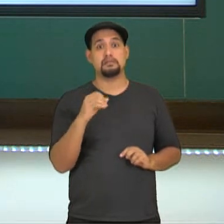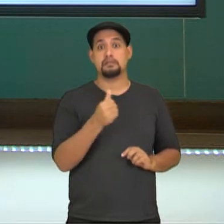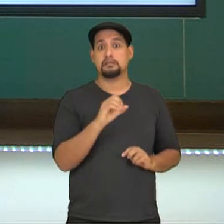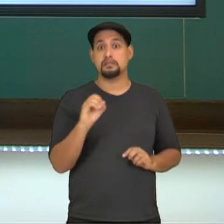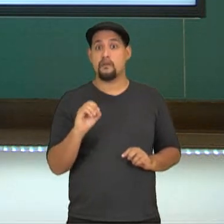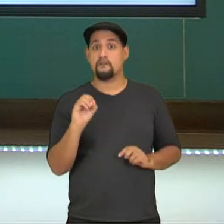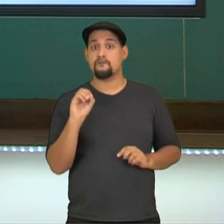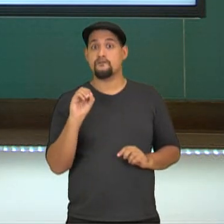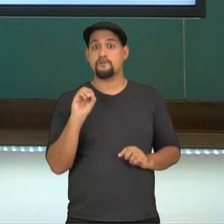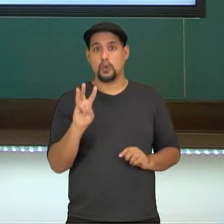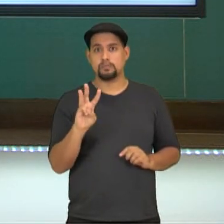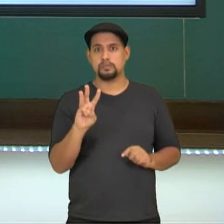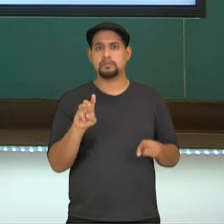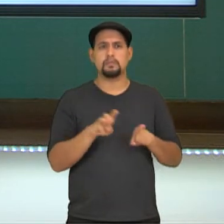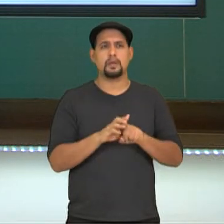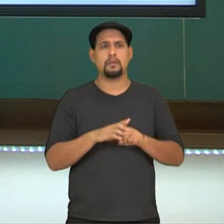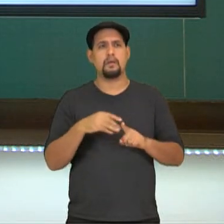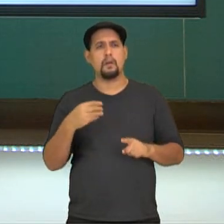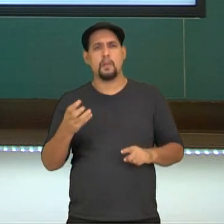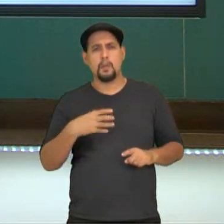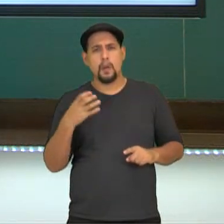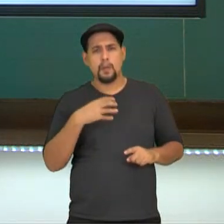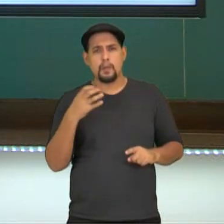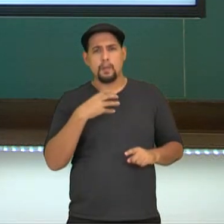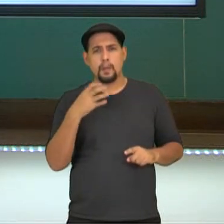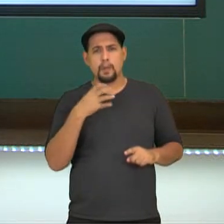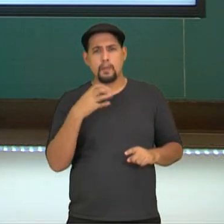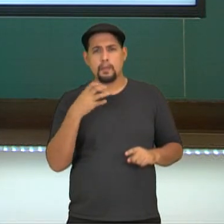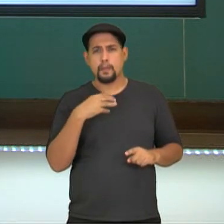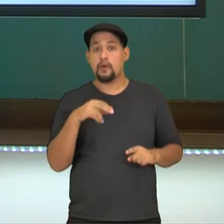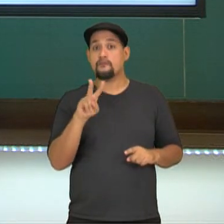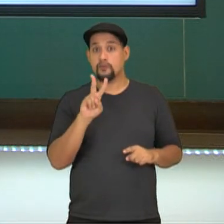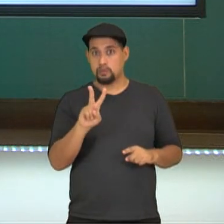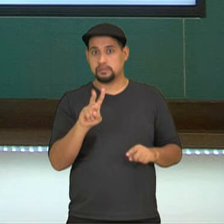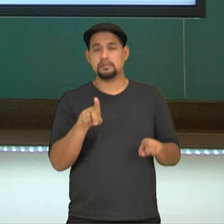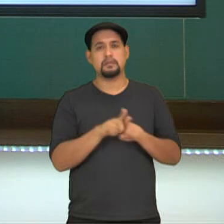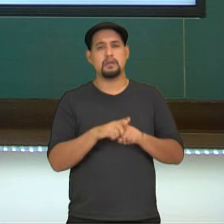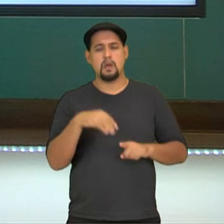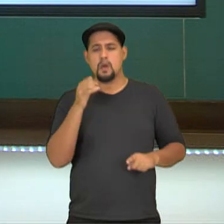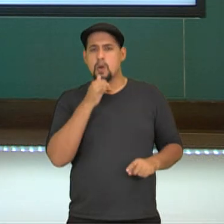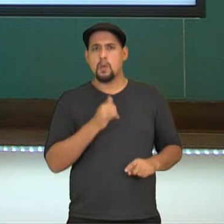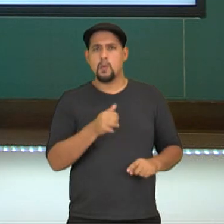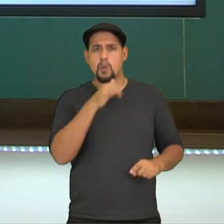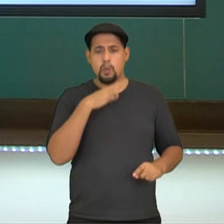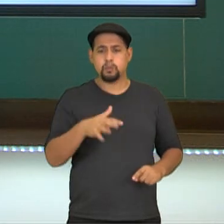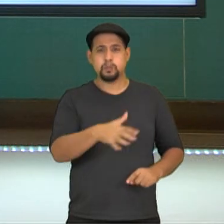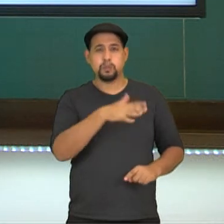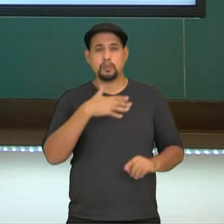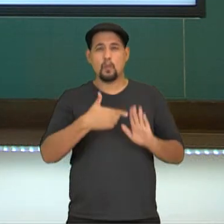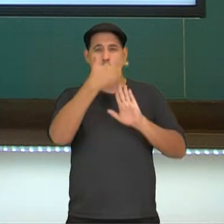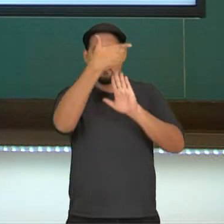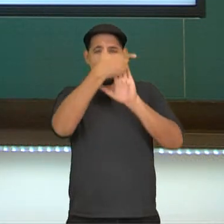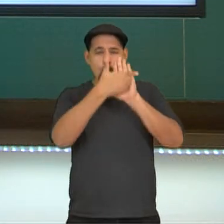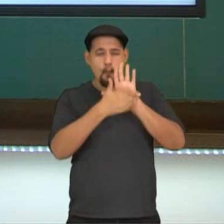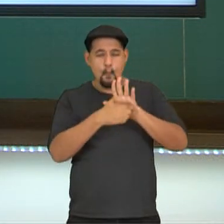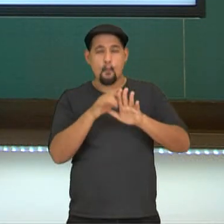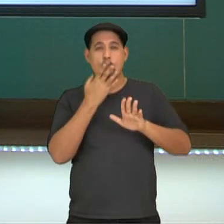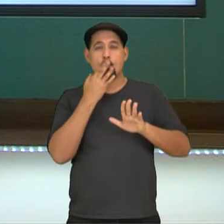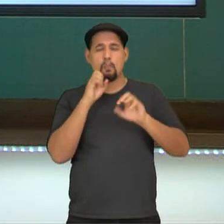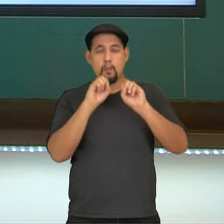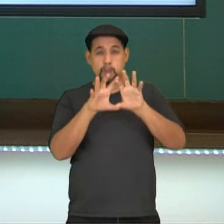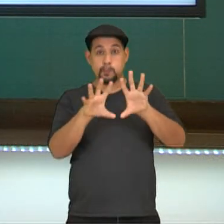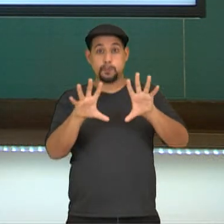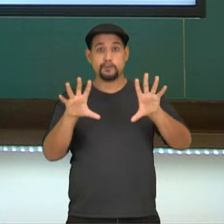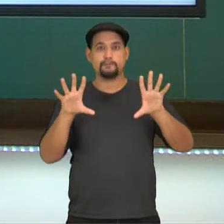tá? Para acelerar esses feixes de elétrons. Quanto mais acelerado, mais energia vai ter na tela, mais branco fica a cor, mais